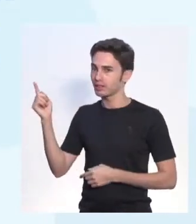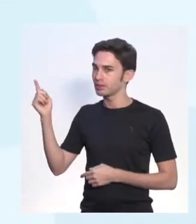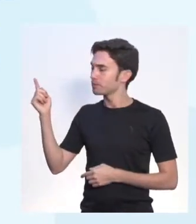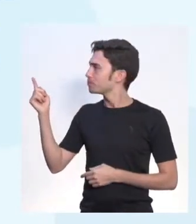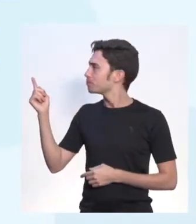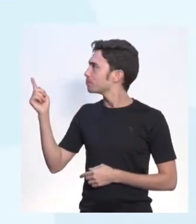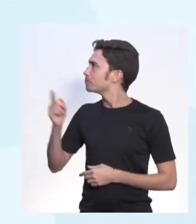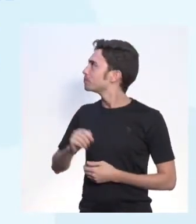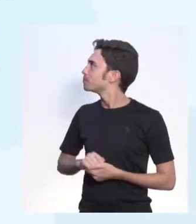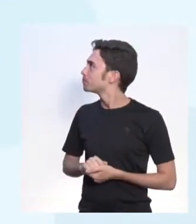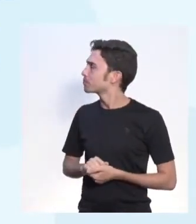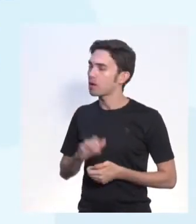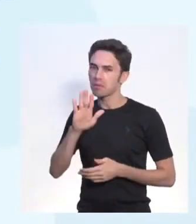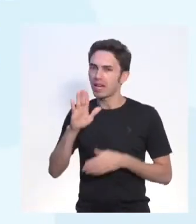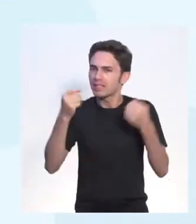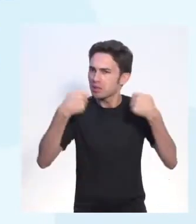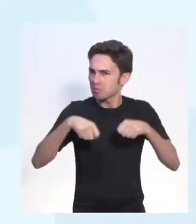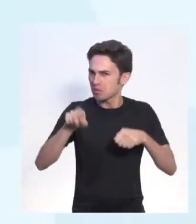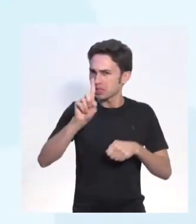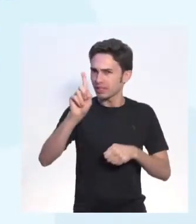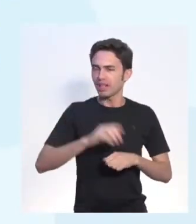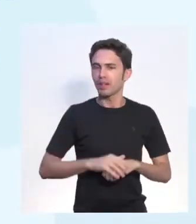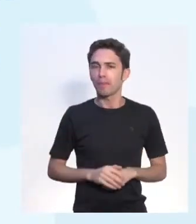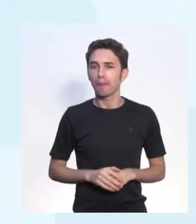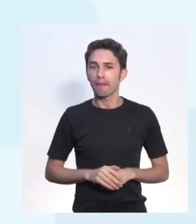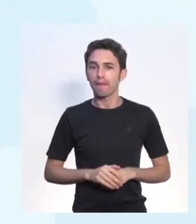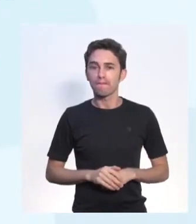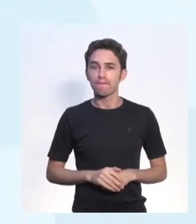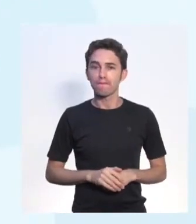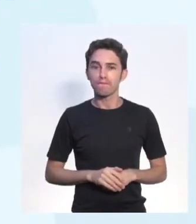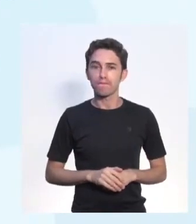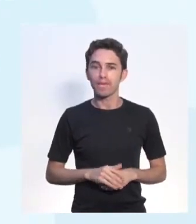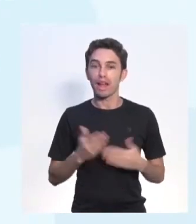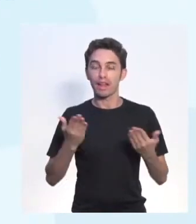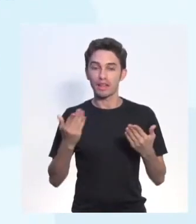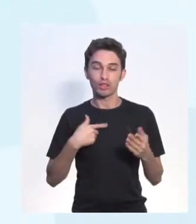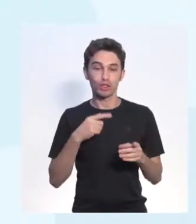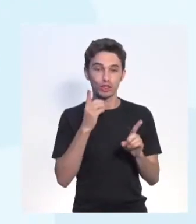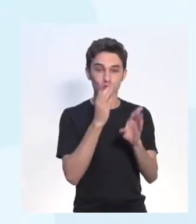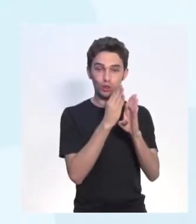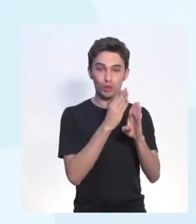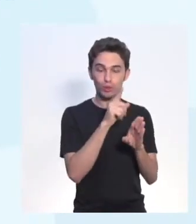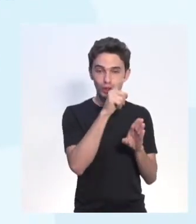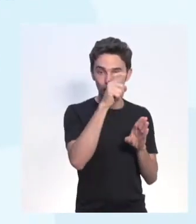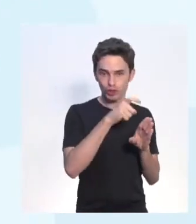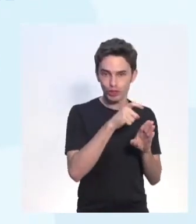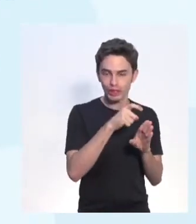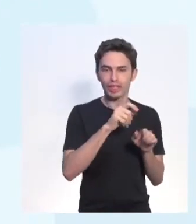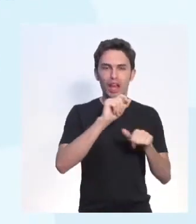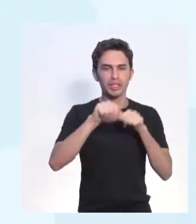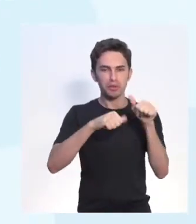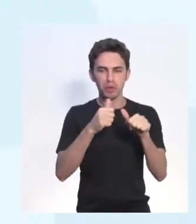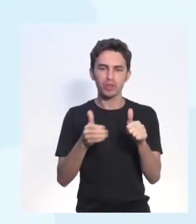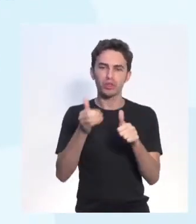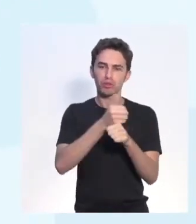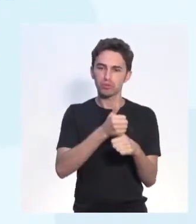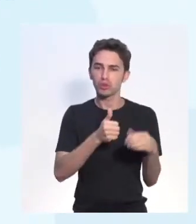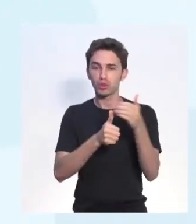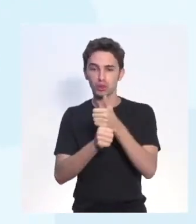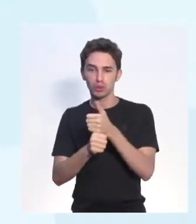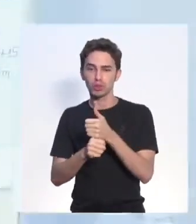a segunda linha, que nem eu fiz aqui. Descobri o x e fui lá e substituí nos lados. Tudo bem? Conseguiram tirar o